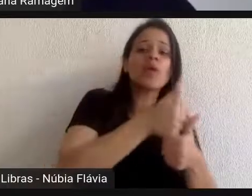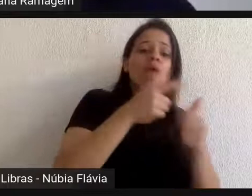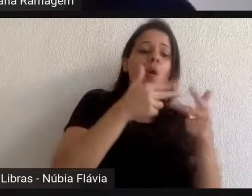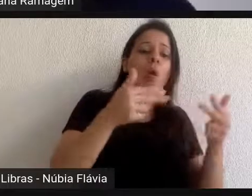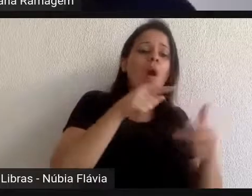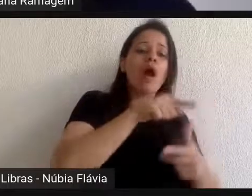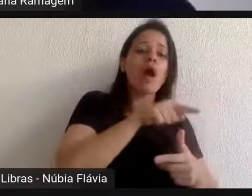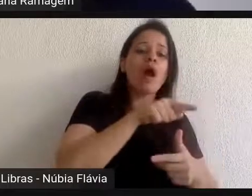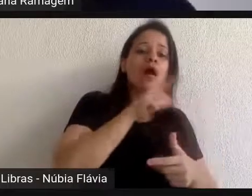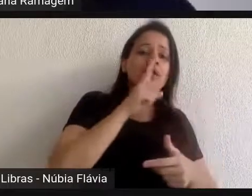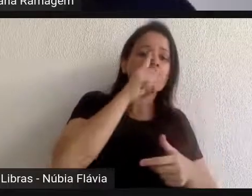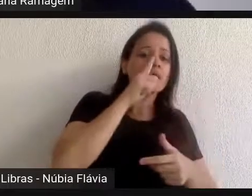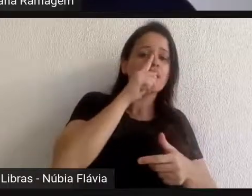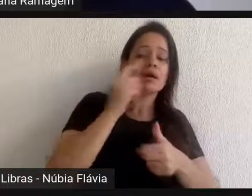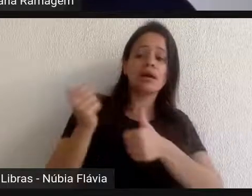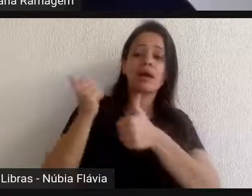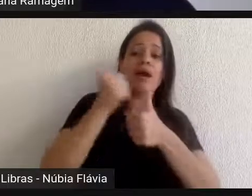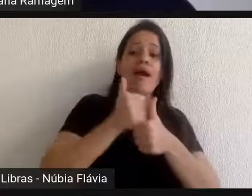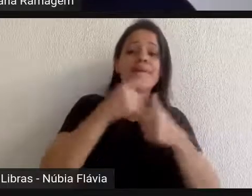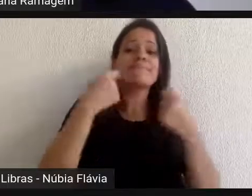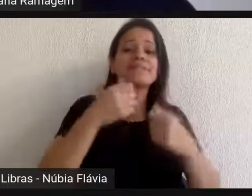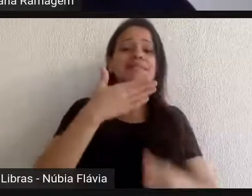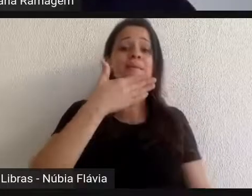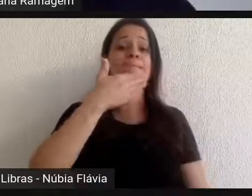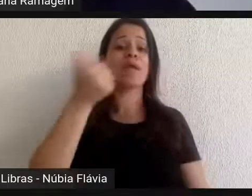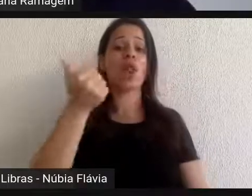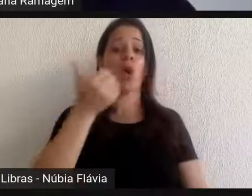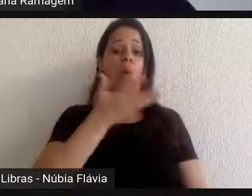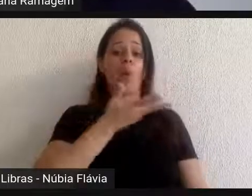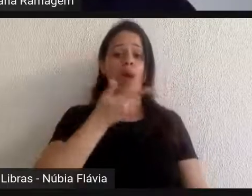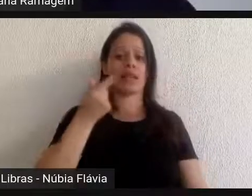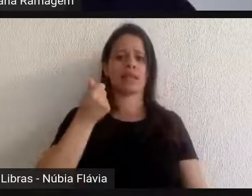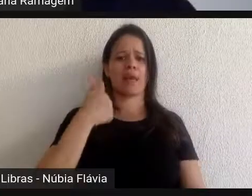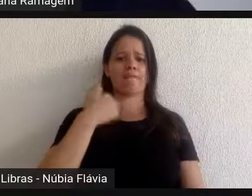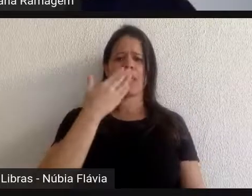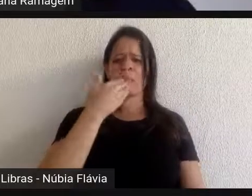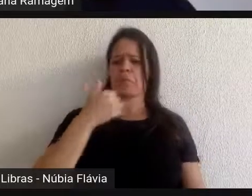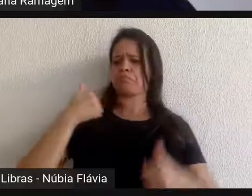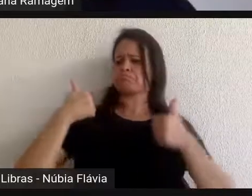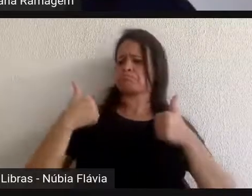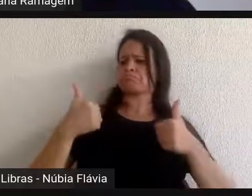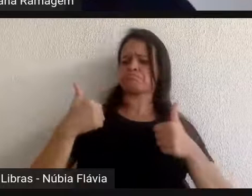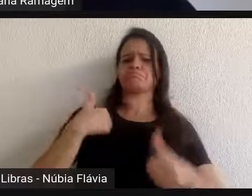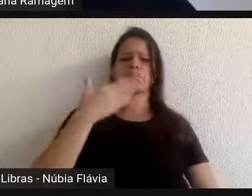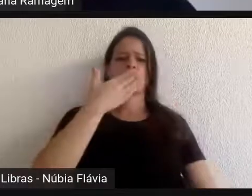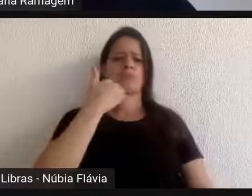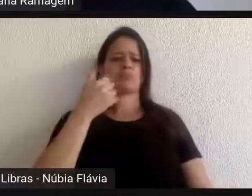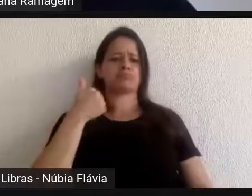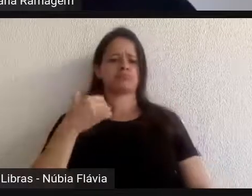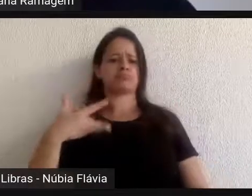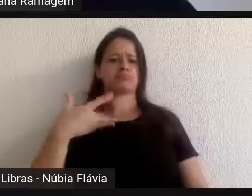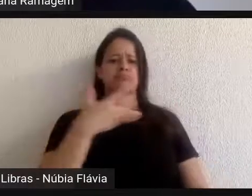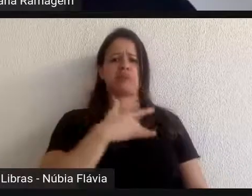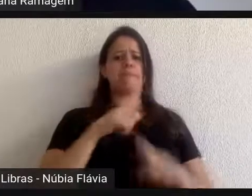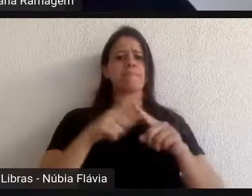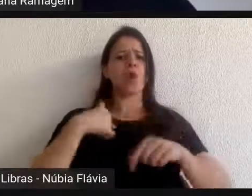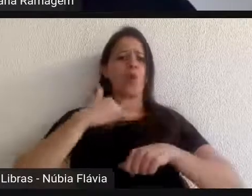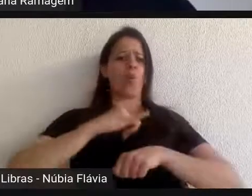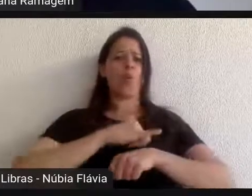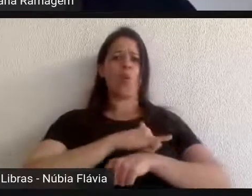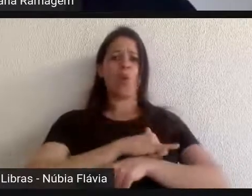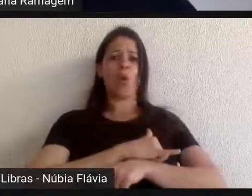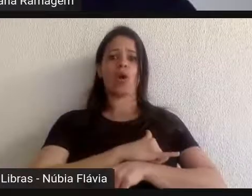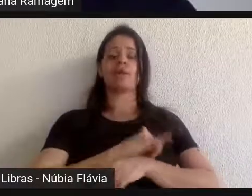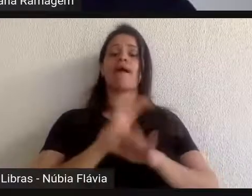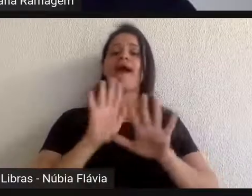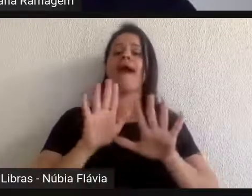é de melhorar a qualidade. Nossa, mas a minha alimentação já é ótima, já como tudo direitinho, eu realmente estou acima do peso. Ok, aí